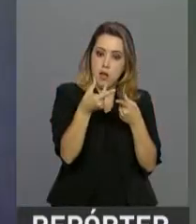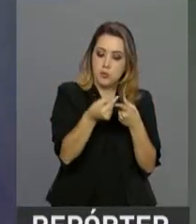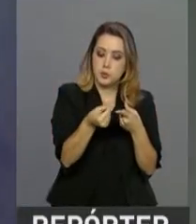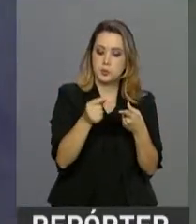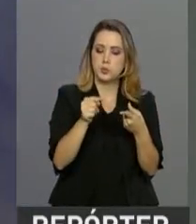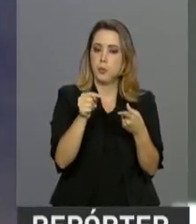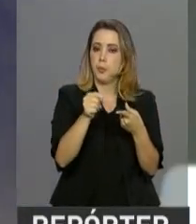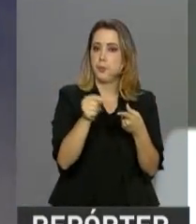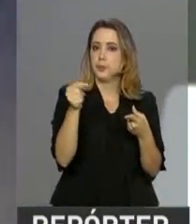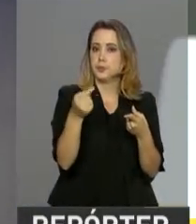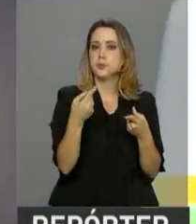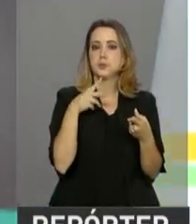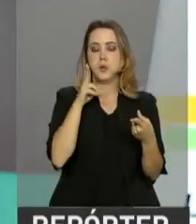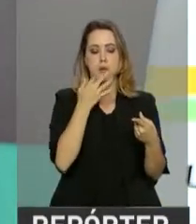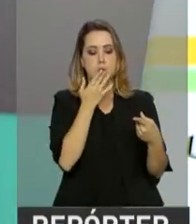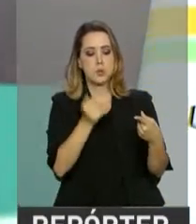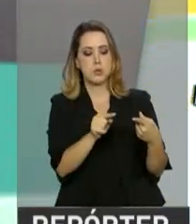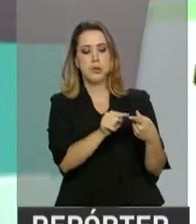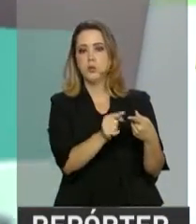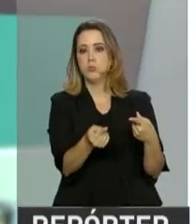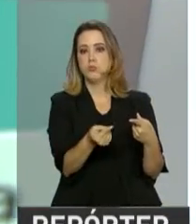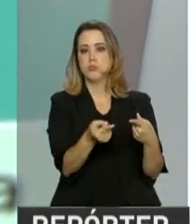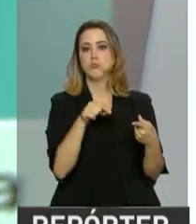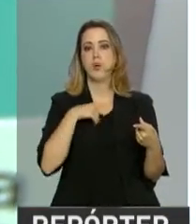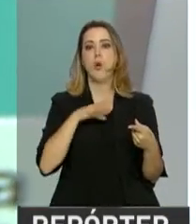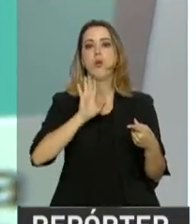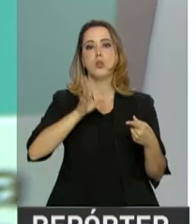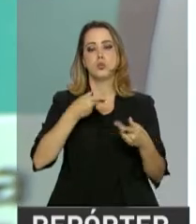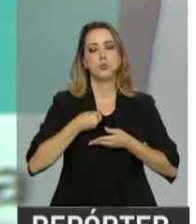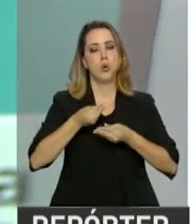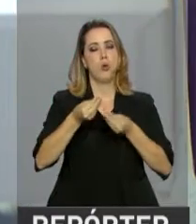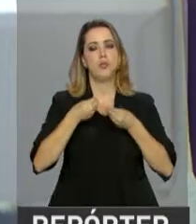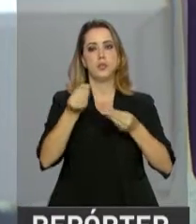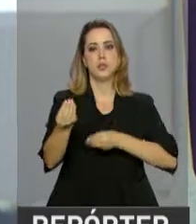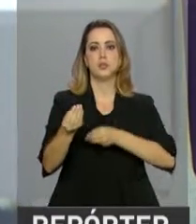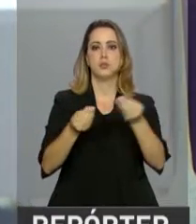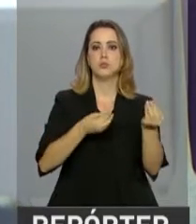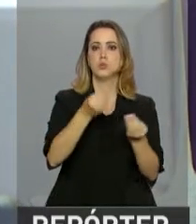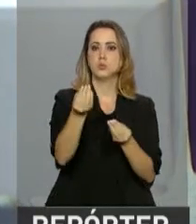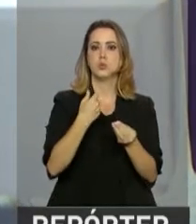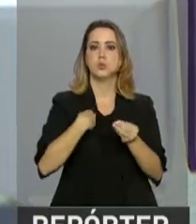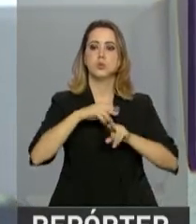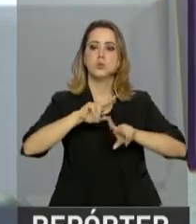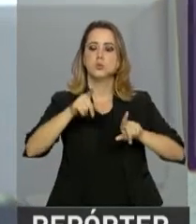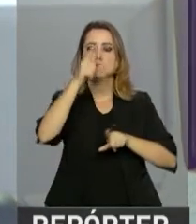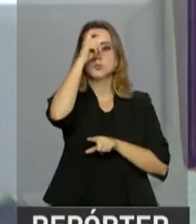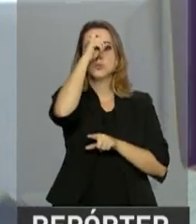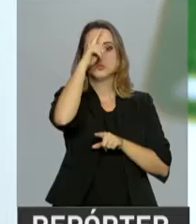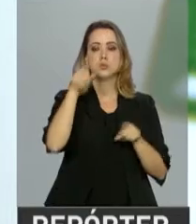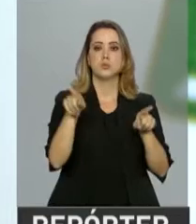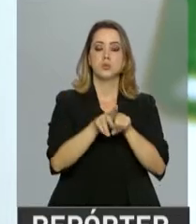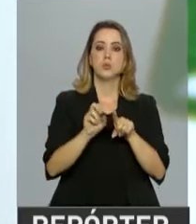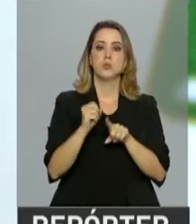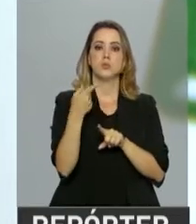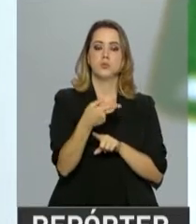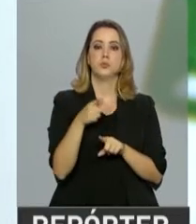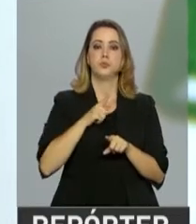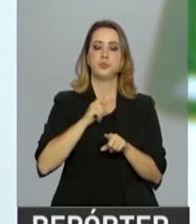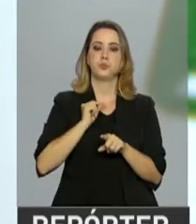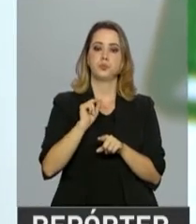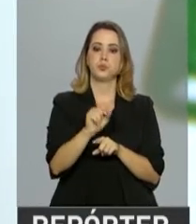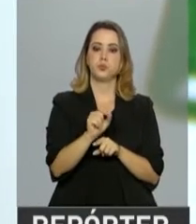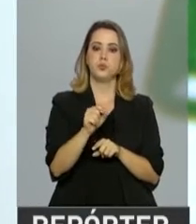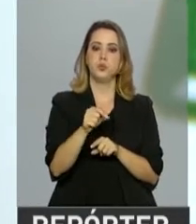taxa de glicose no organismo. Os produtos estão disponíveis nas unidades de saúde ou por meio do programa Aqui